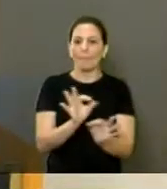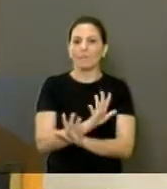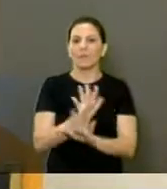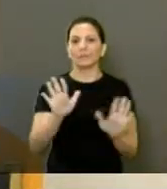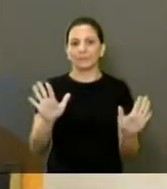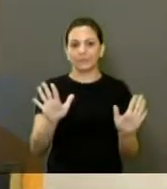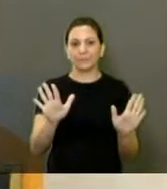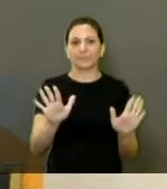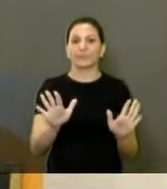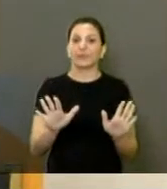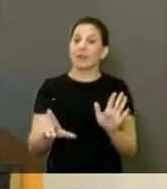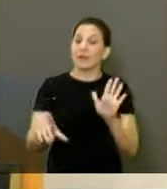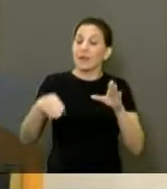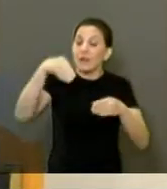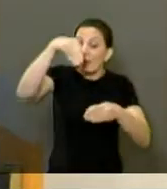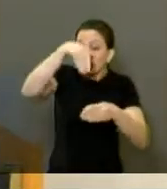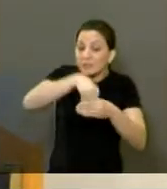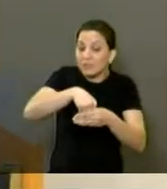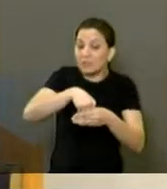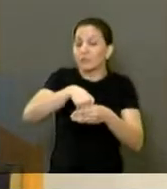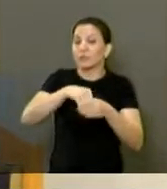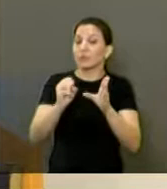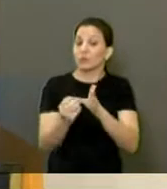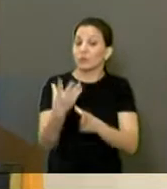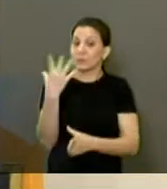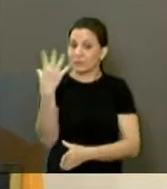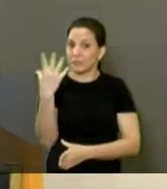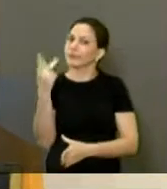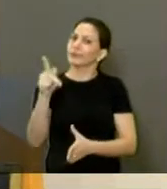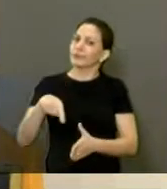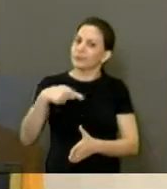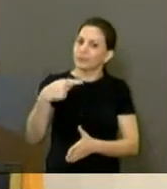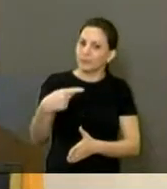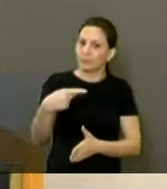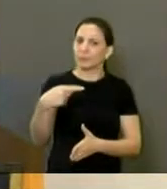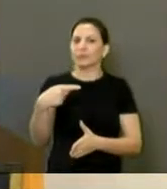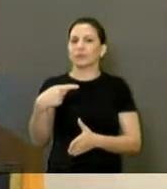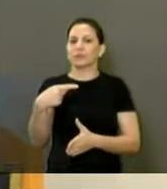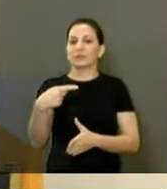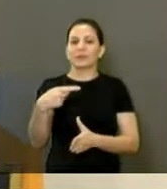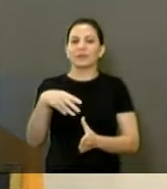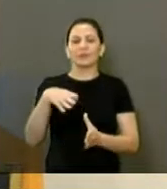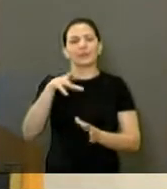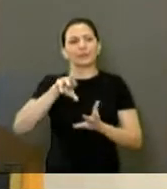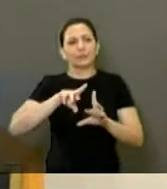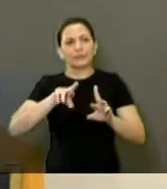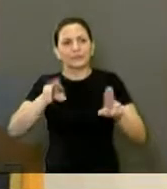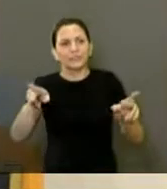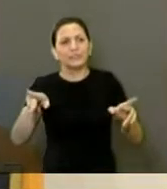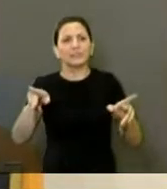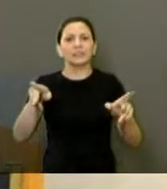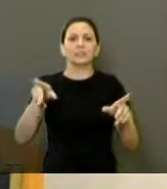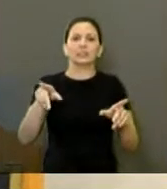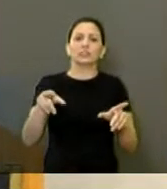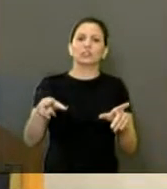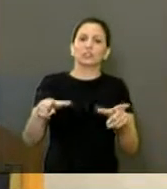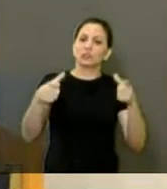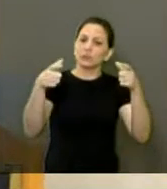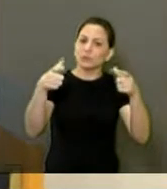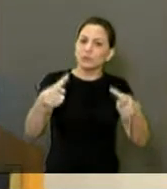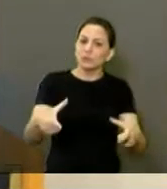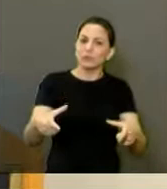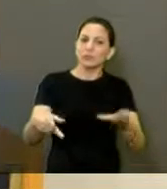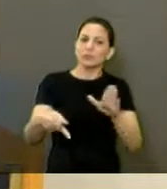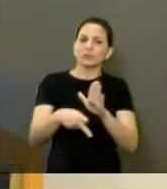nós tivemos uma eleição, talvez a eleição mais polarizada dos últimos tempos, onde